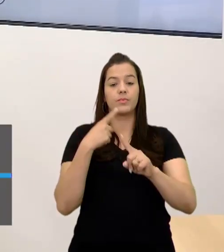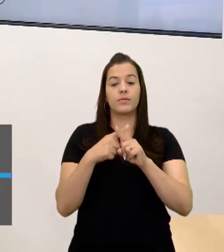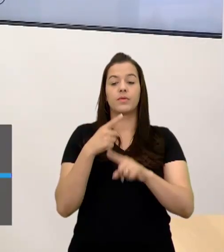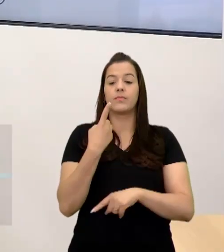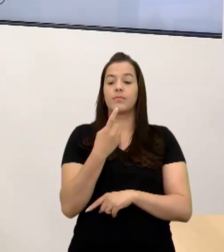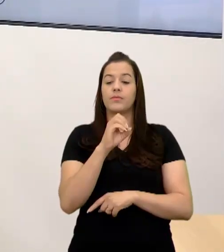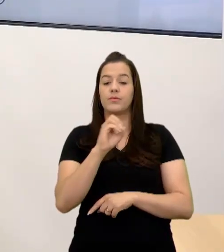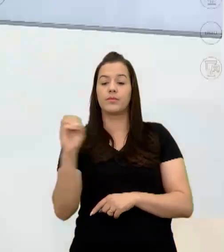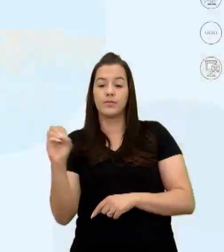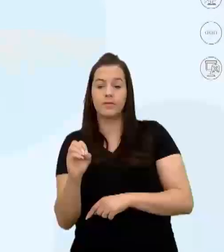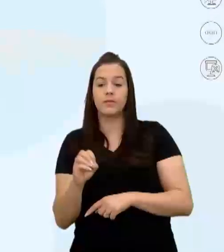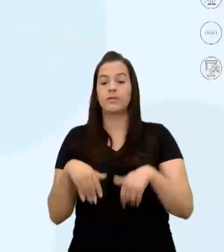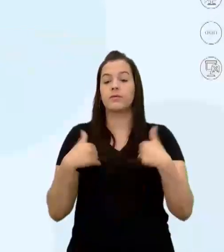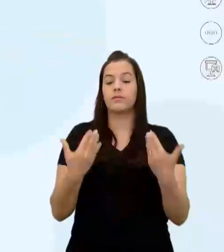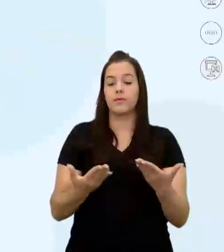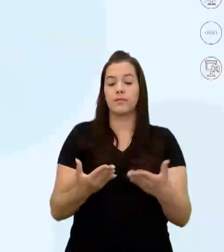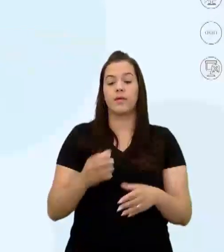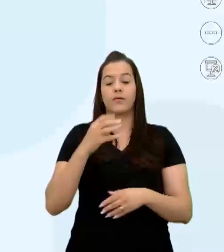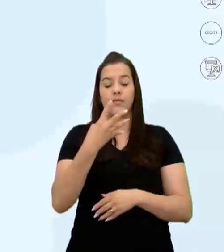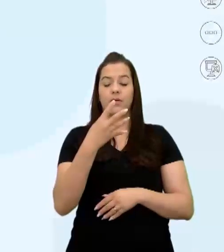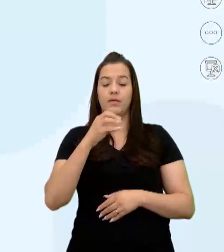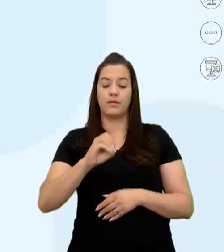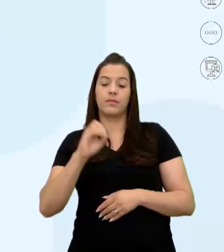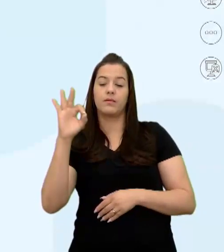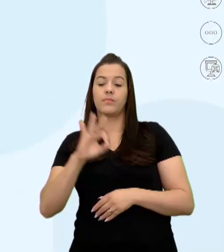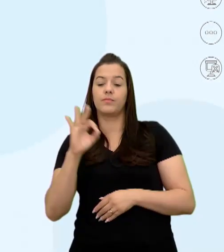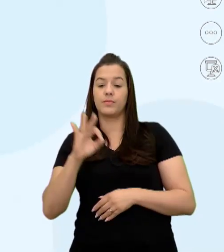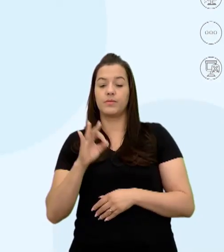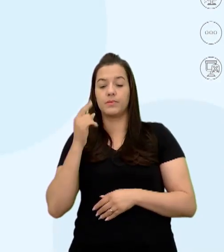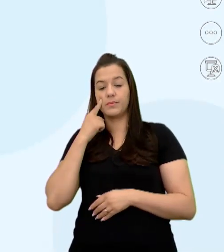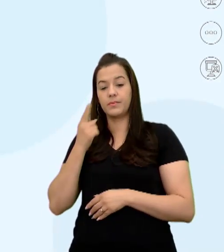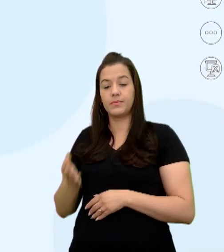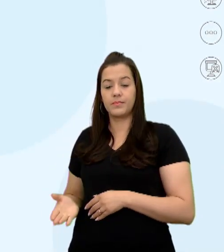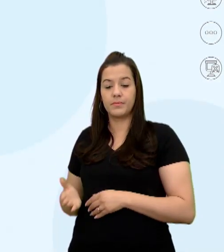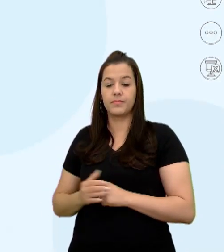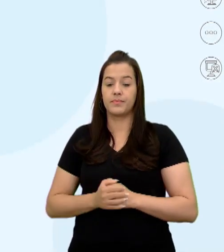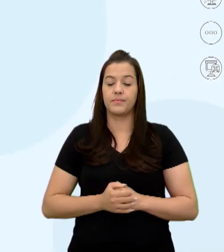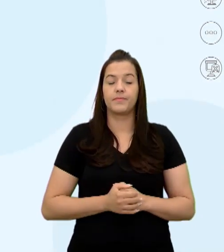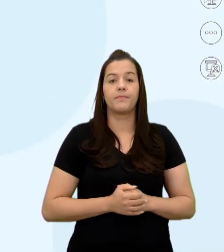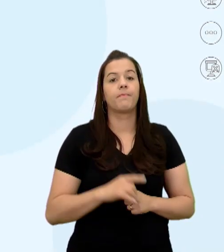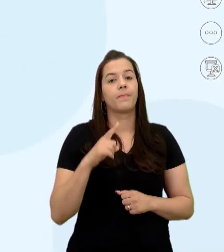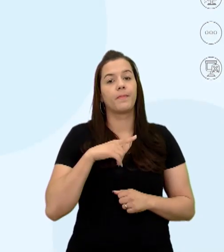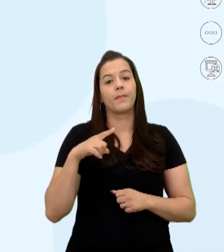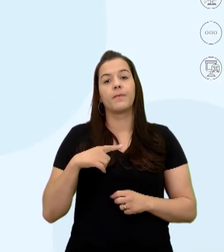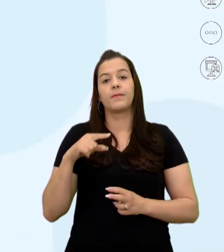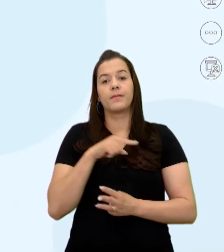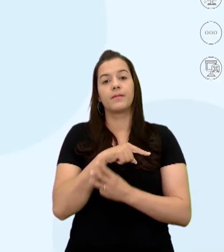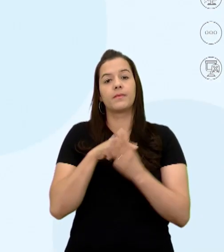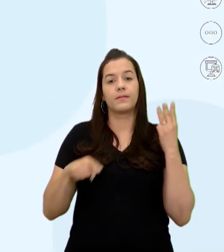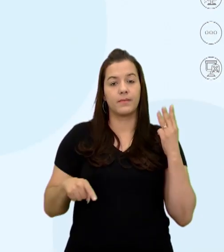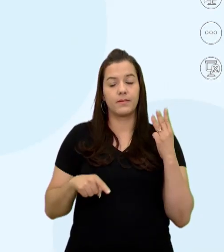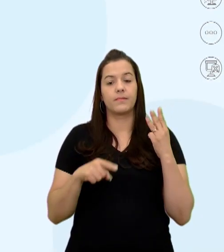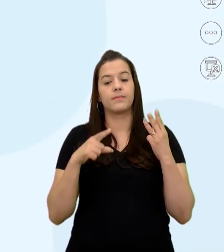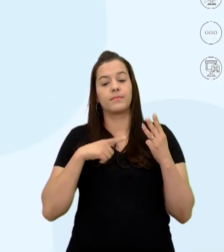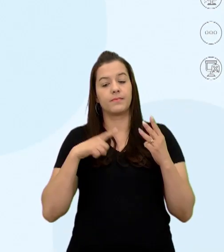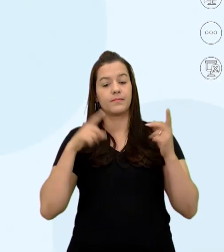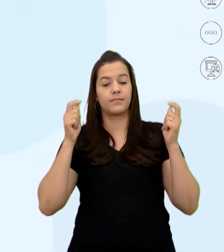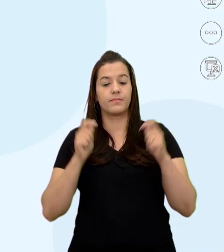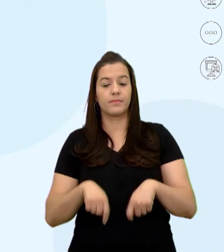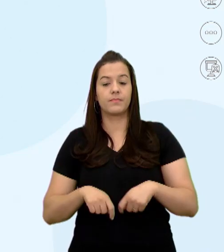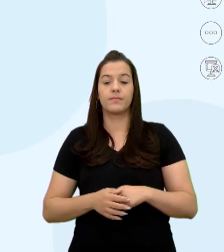fazendo multiplicação por 100, vai dar 40%. Olha a resposta aí. Legal. Então, a gente tem 3 possibilidades, ó.